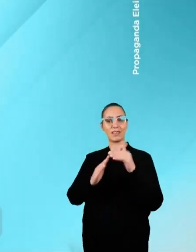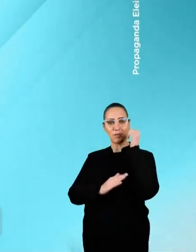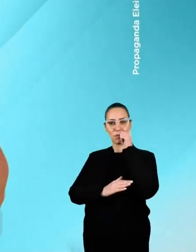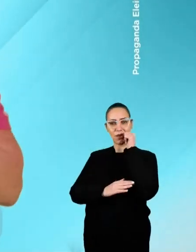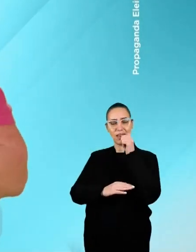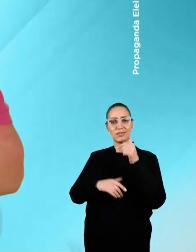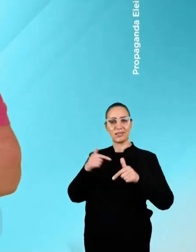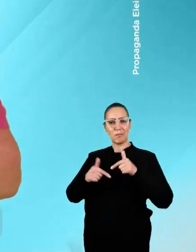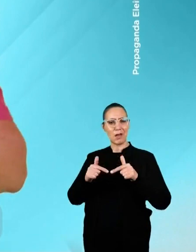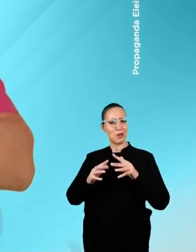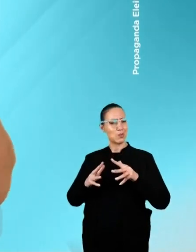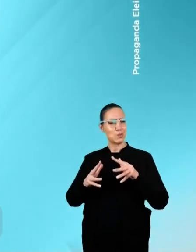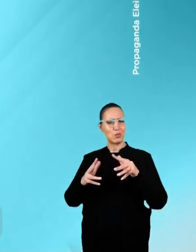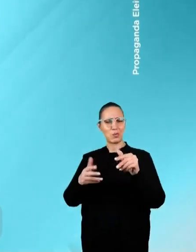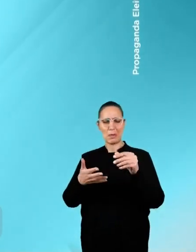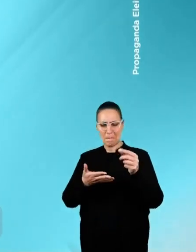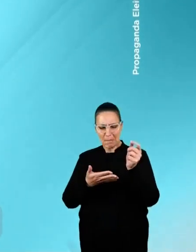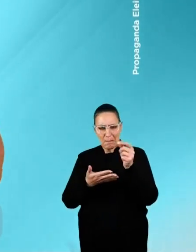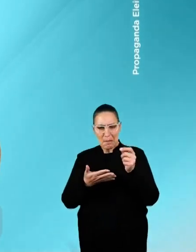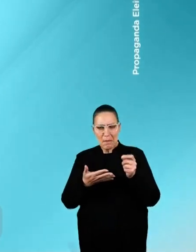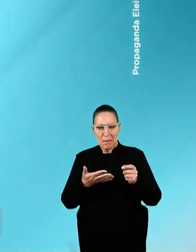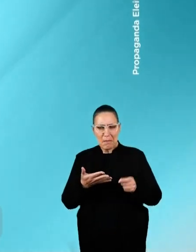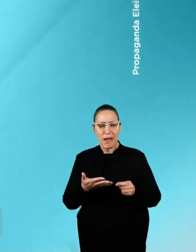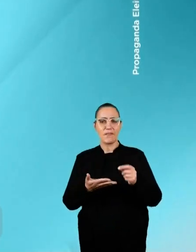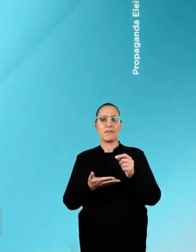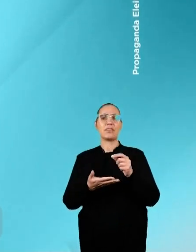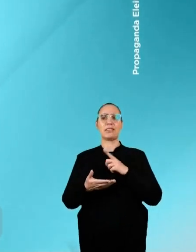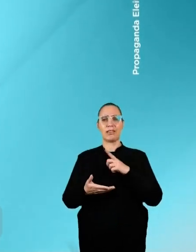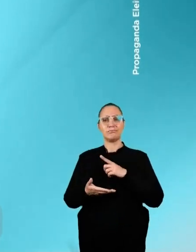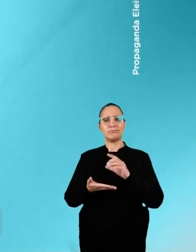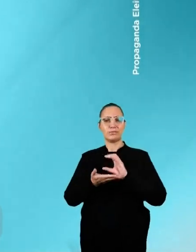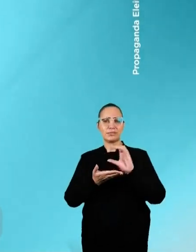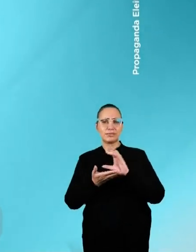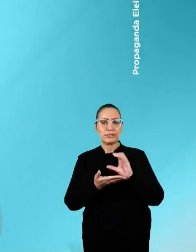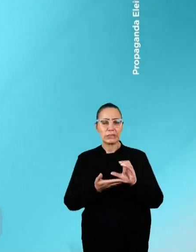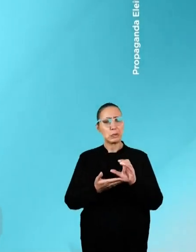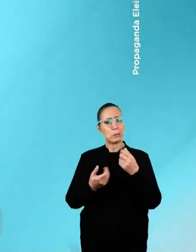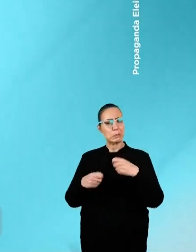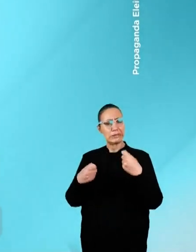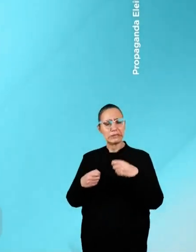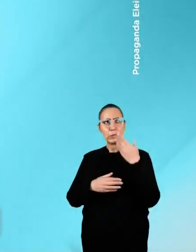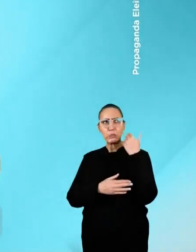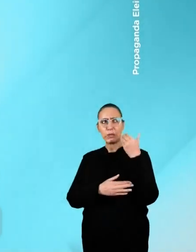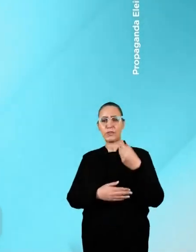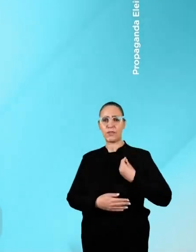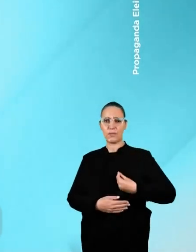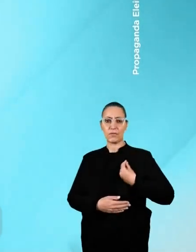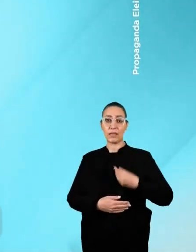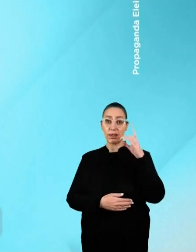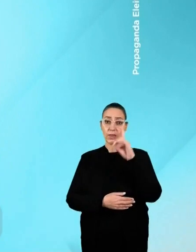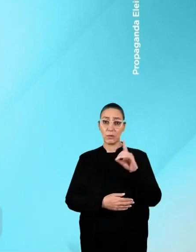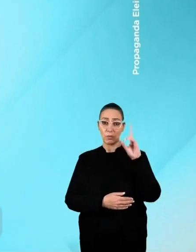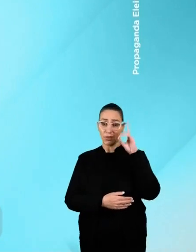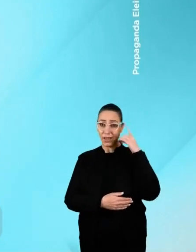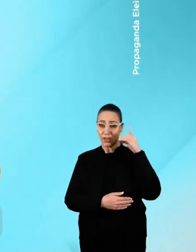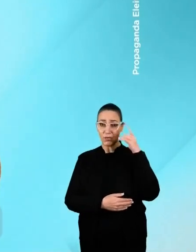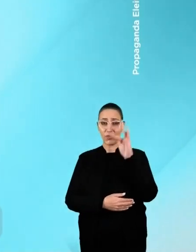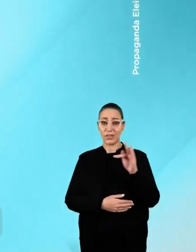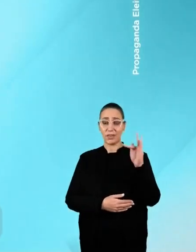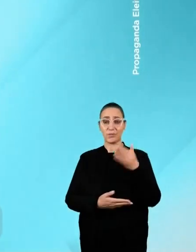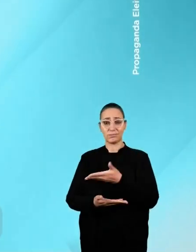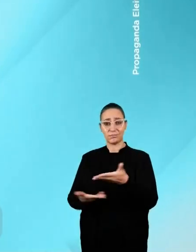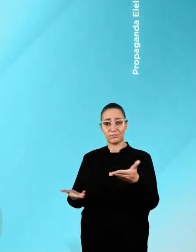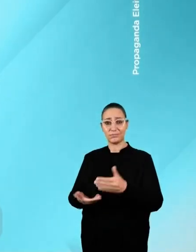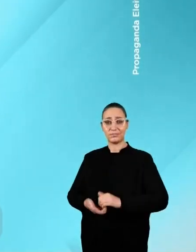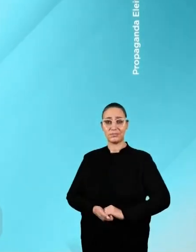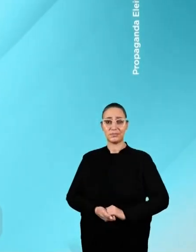criar a Casa da Mulher Empreendedora. Um espaço com tudo, principalmente o recurso financeiro que tu precisa para ter sucesso e ser feliz na vida. Deputada